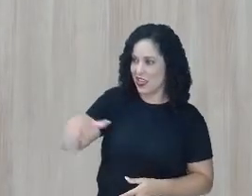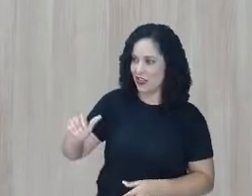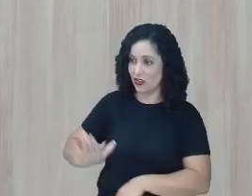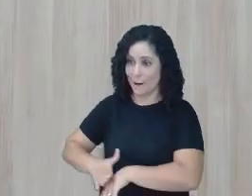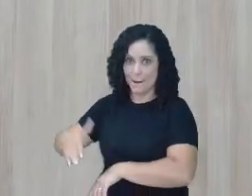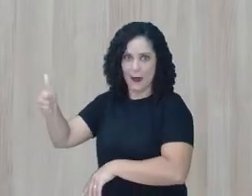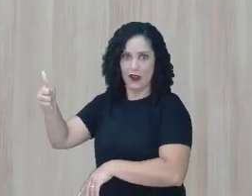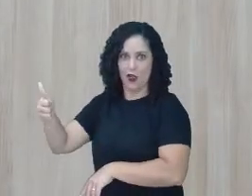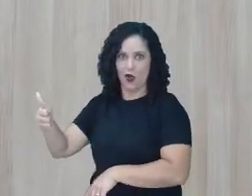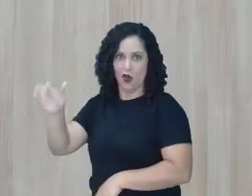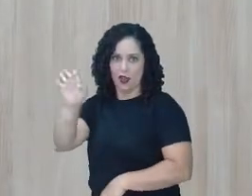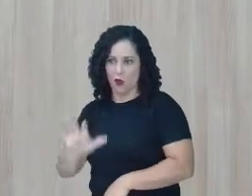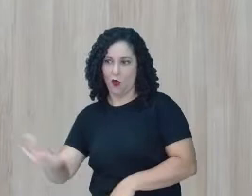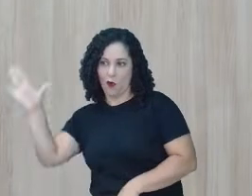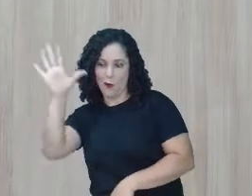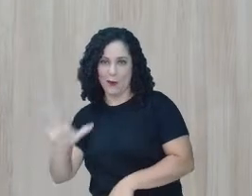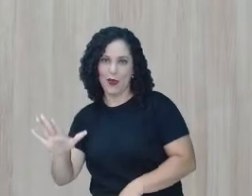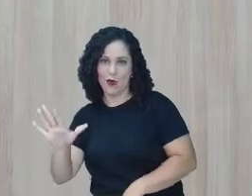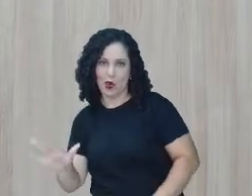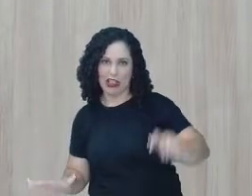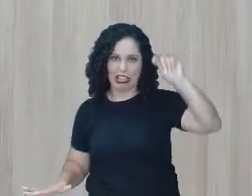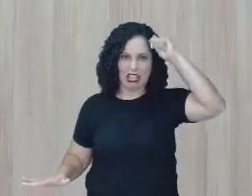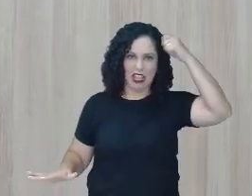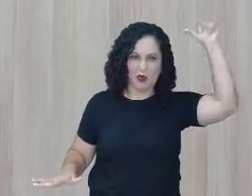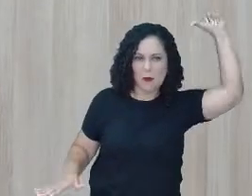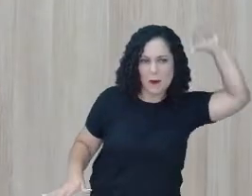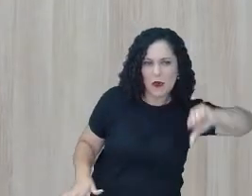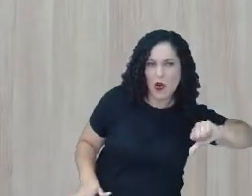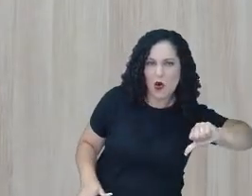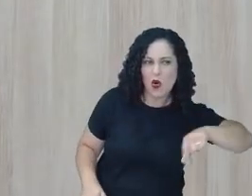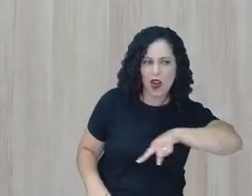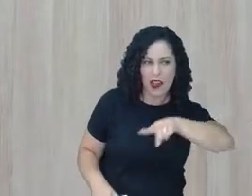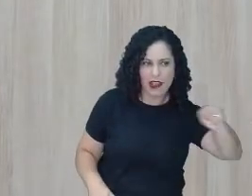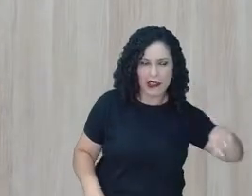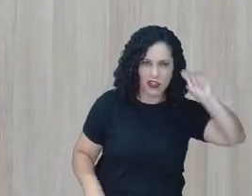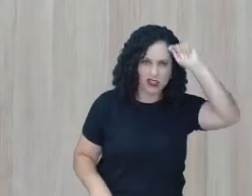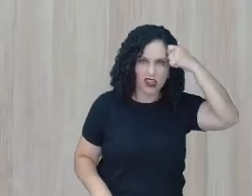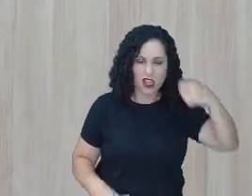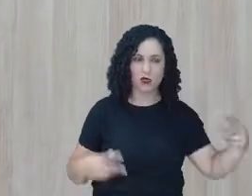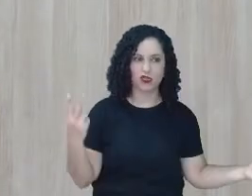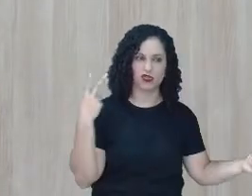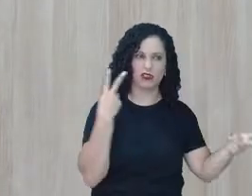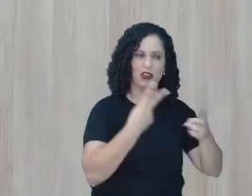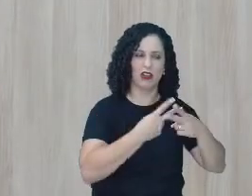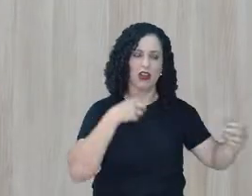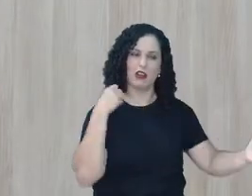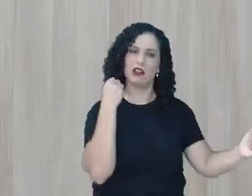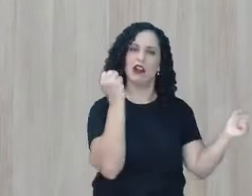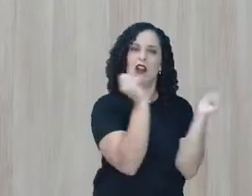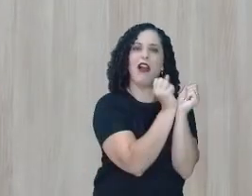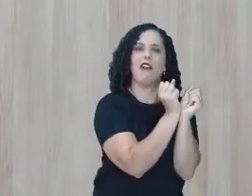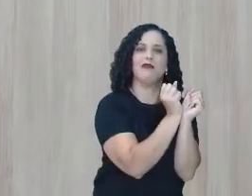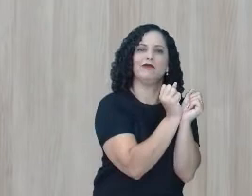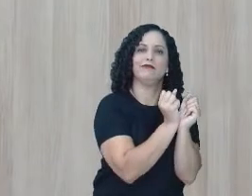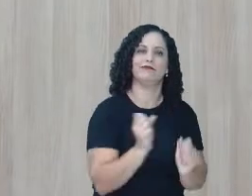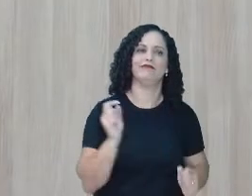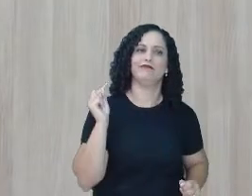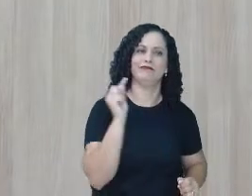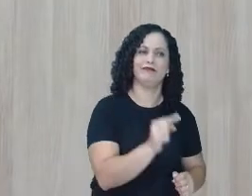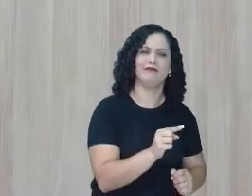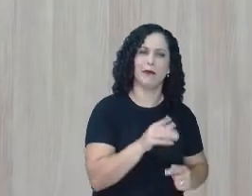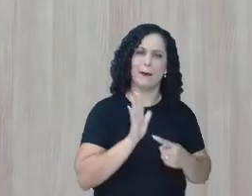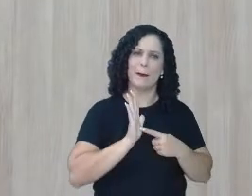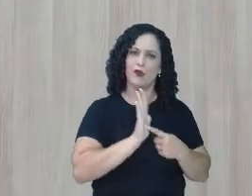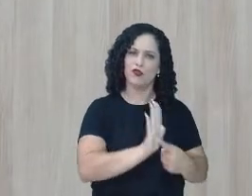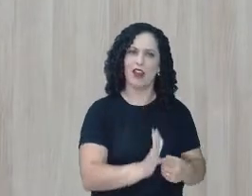do que a população negra, de que a população negra ela servia como escravizada, mas quando a escravidão ela começava a mostrar que